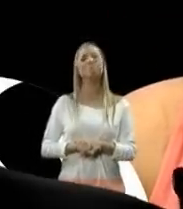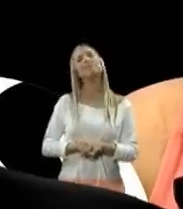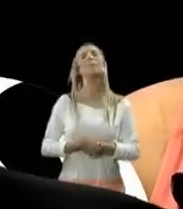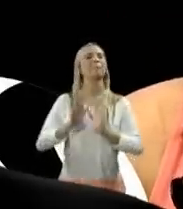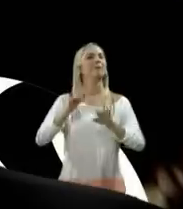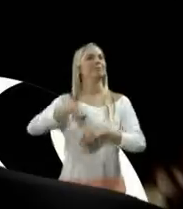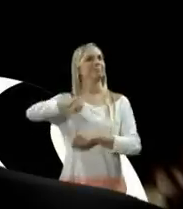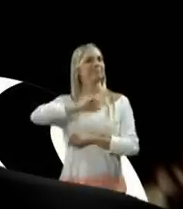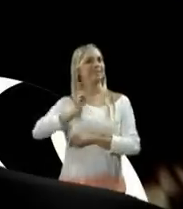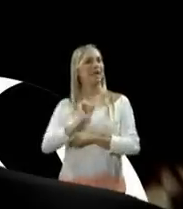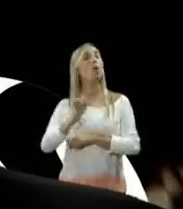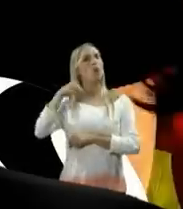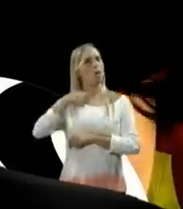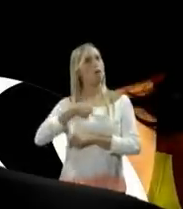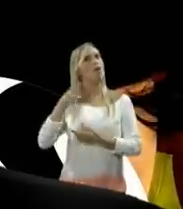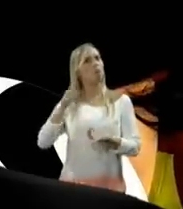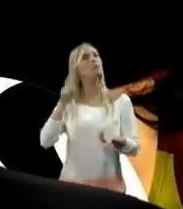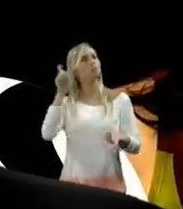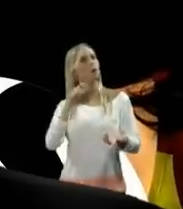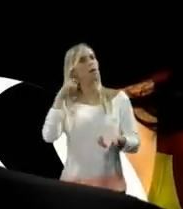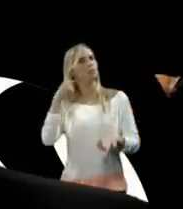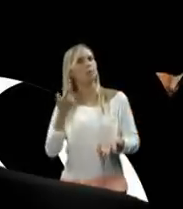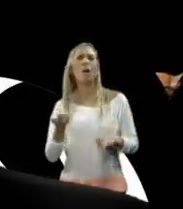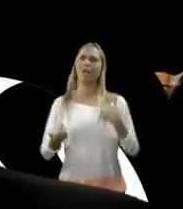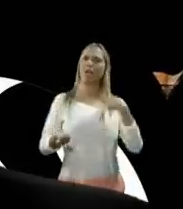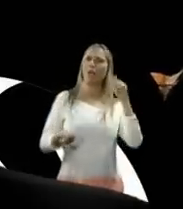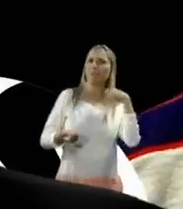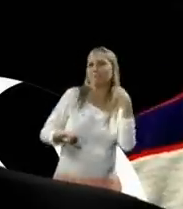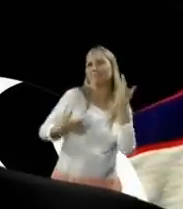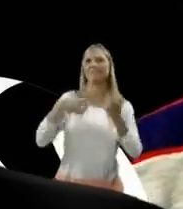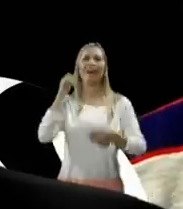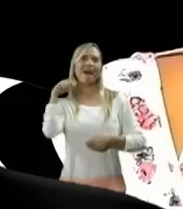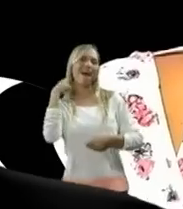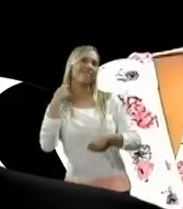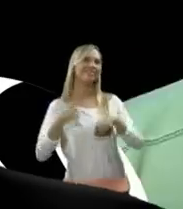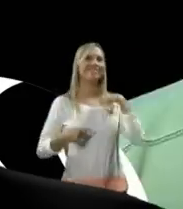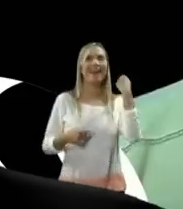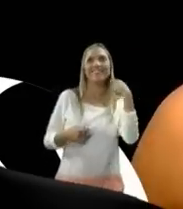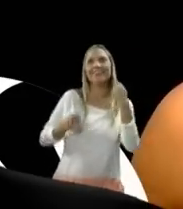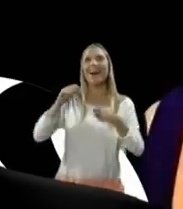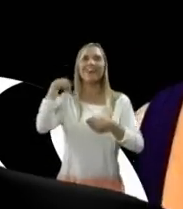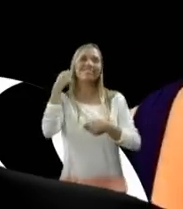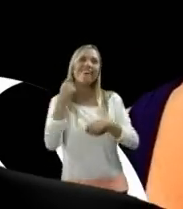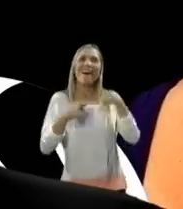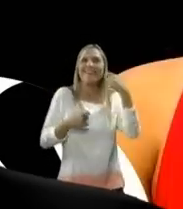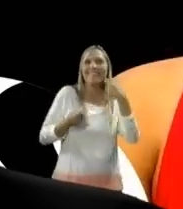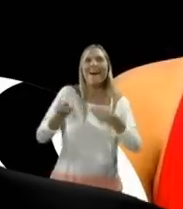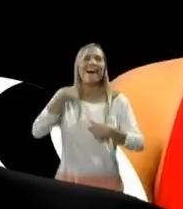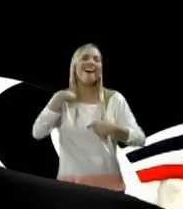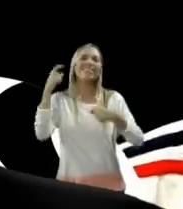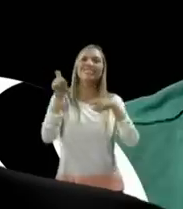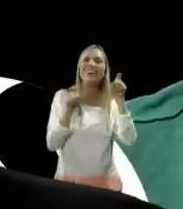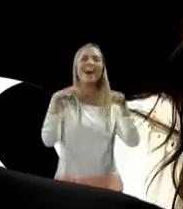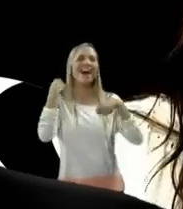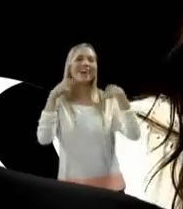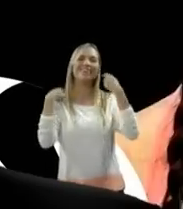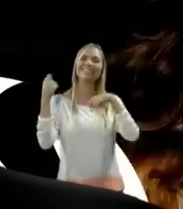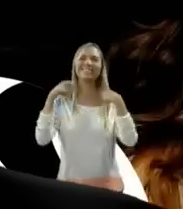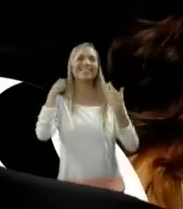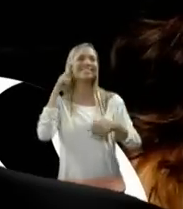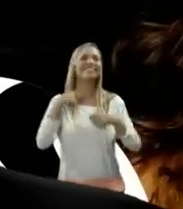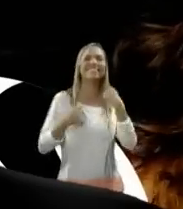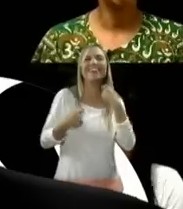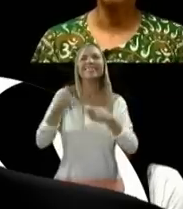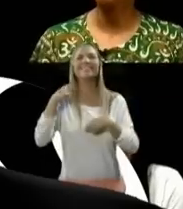Mas não. Eu sou ator. Eu sou atriz. Sou atriz. Ator. Patriz. Ator. Atriz. Patriz. Ator.